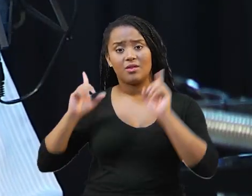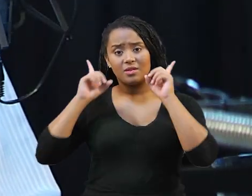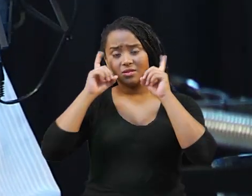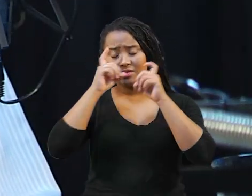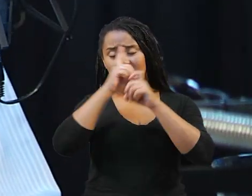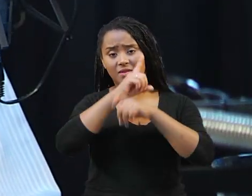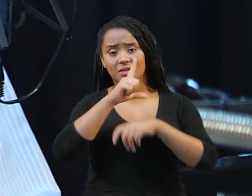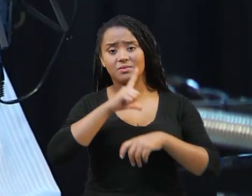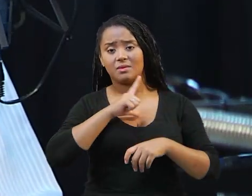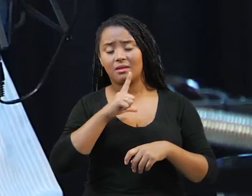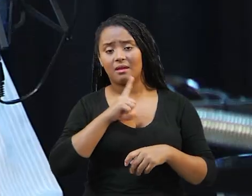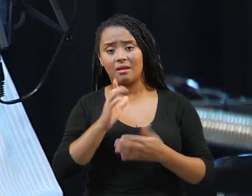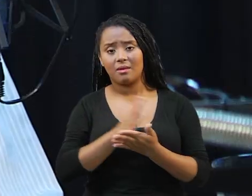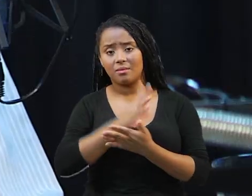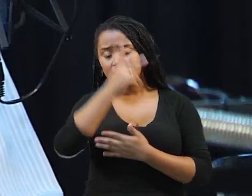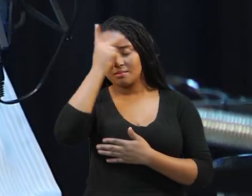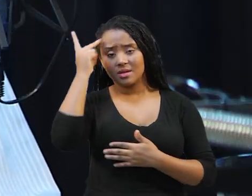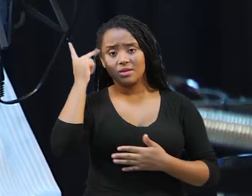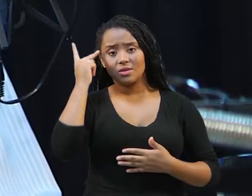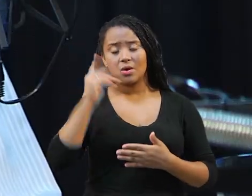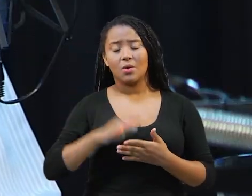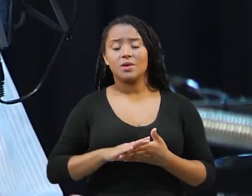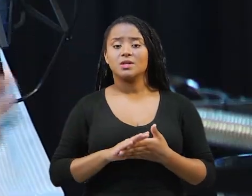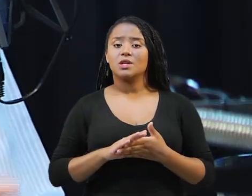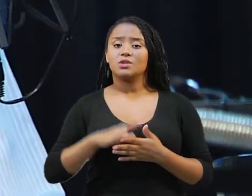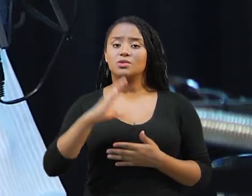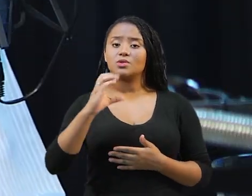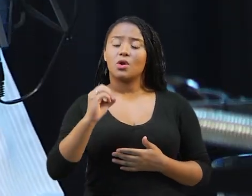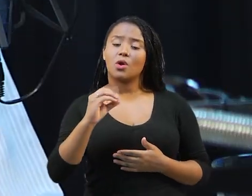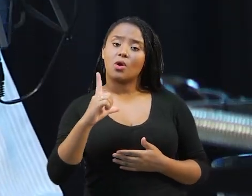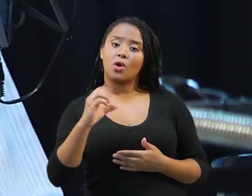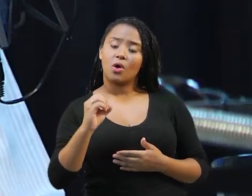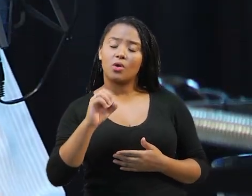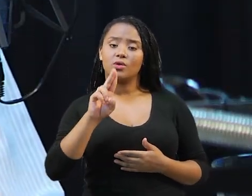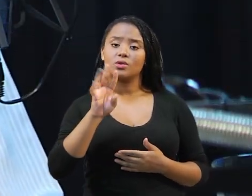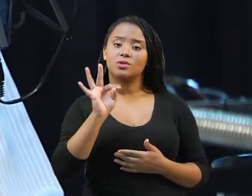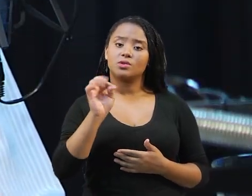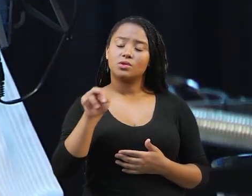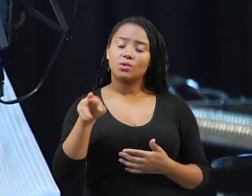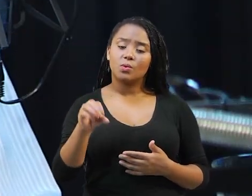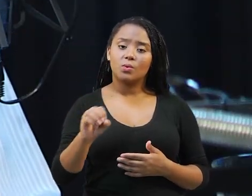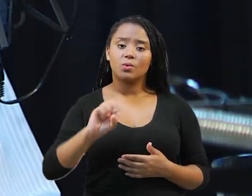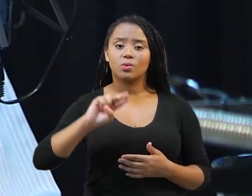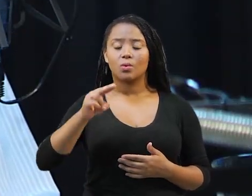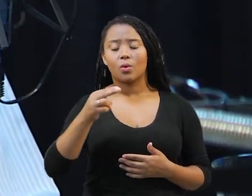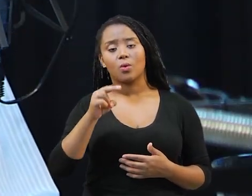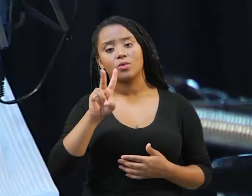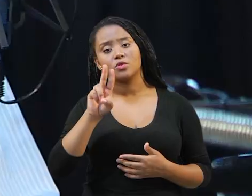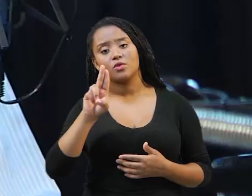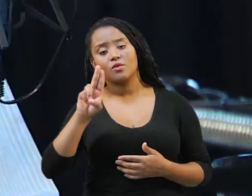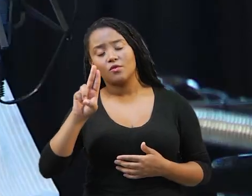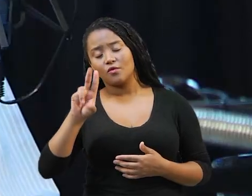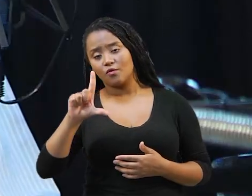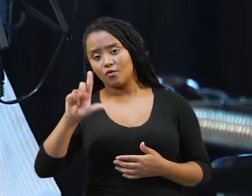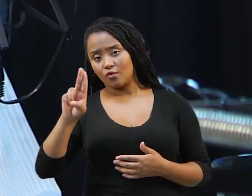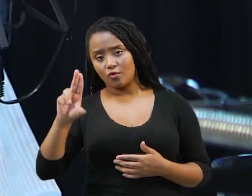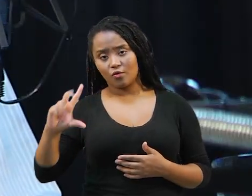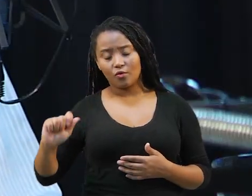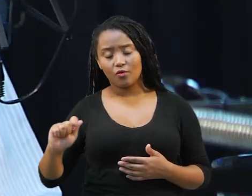diminuiu muito. Dificilmente lá câncer de colo de útero, né? Câncer de vulva, e tem outros cânceres relacionados ao HPV